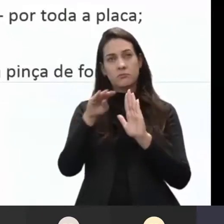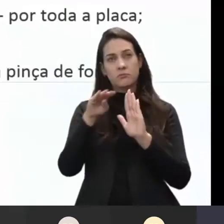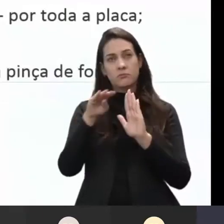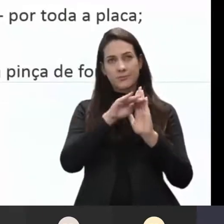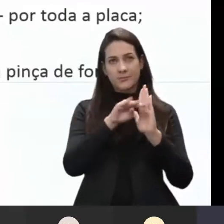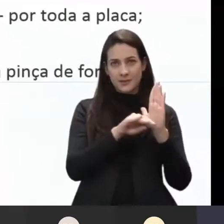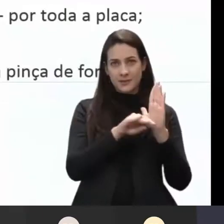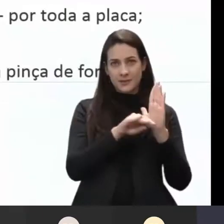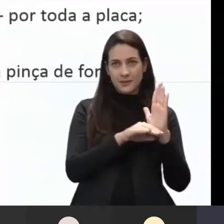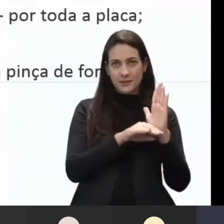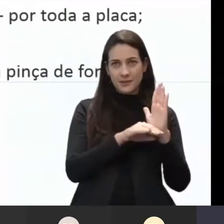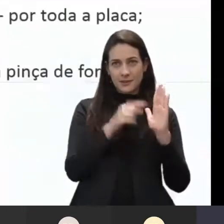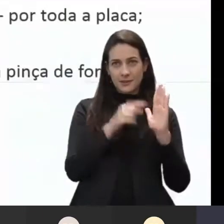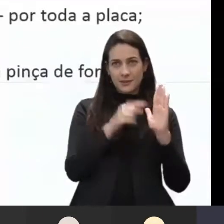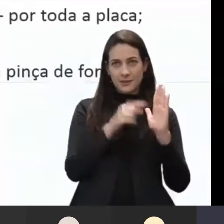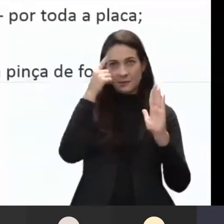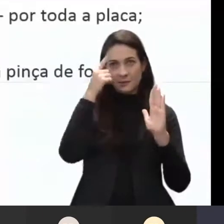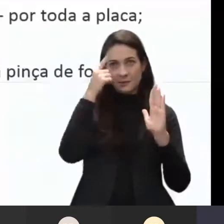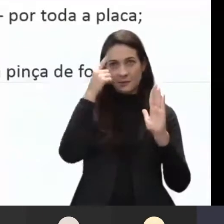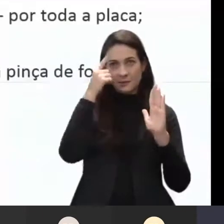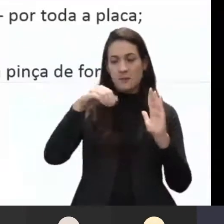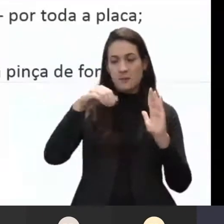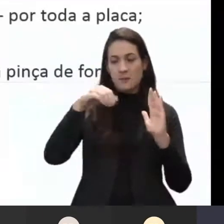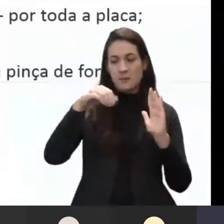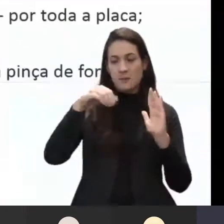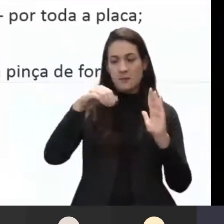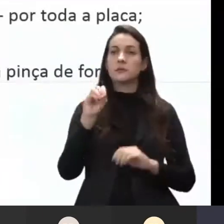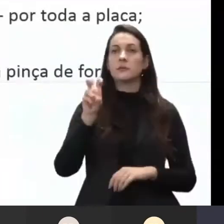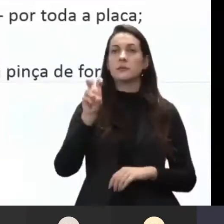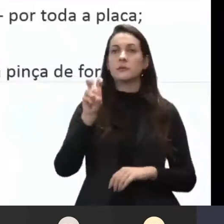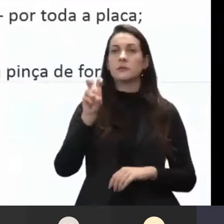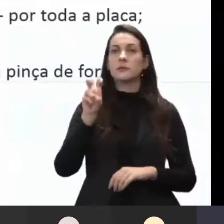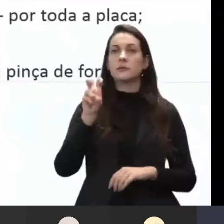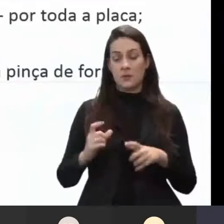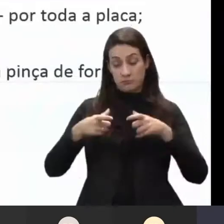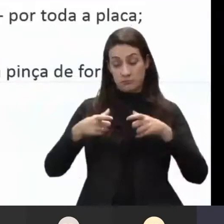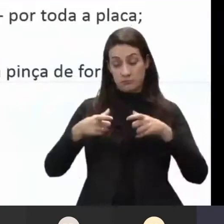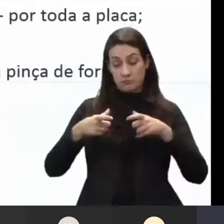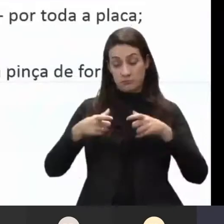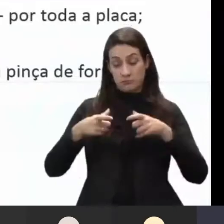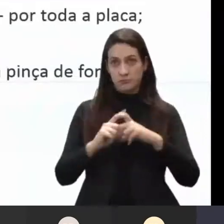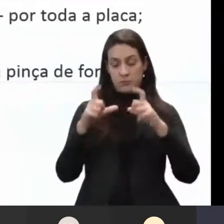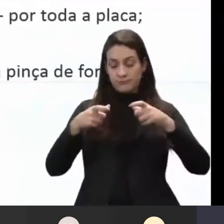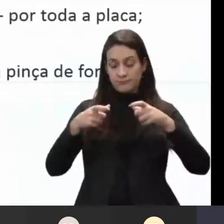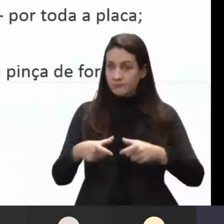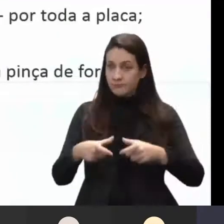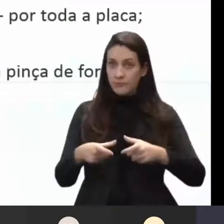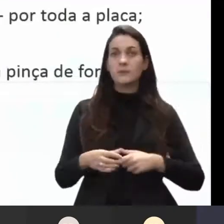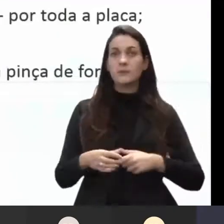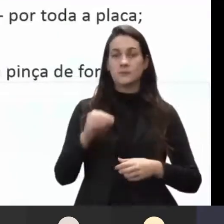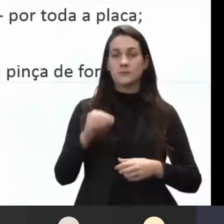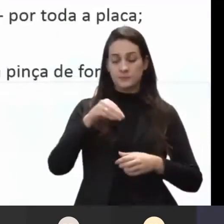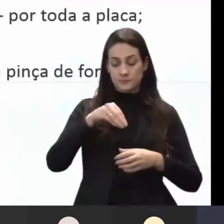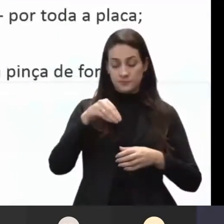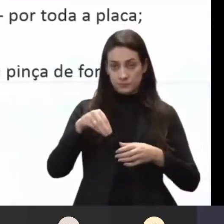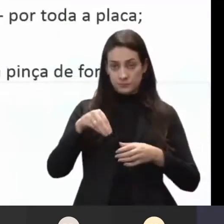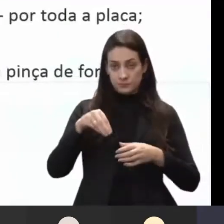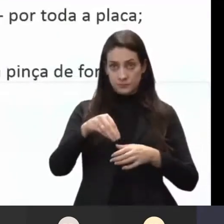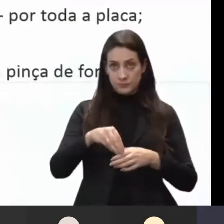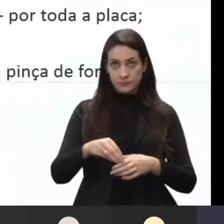Então, você tem na sua plaquinha as bactérias, a E. coli está crescida. Você vai retirar